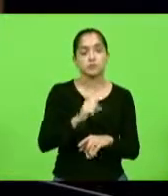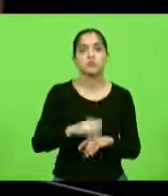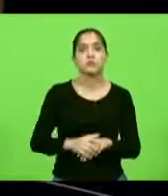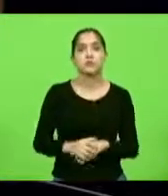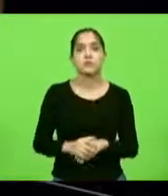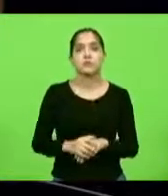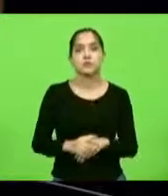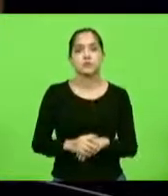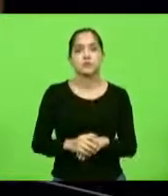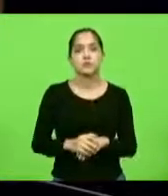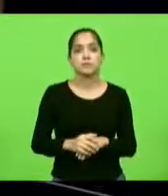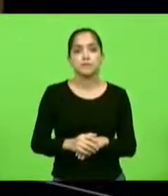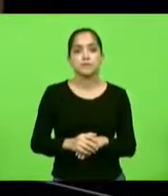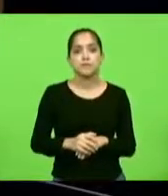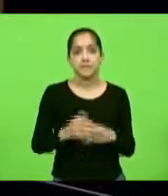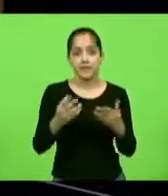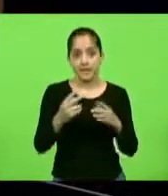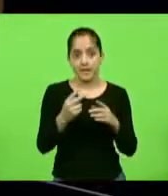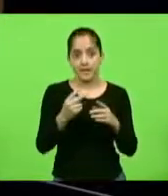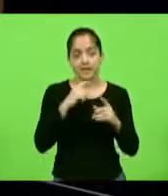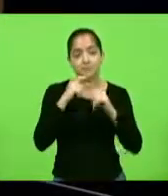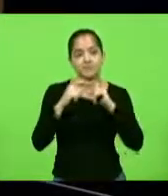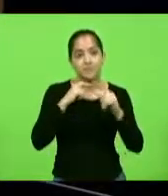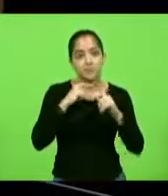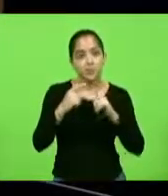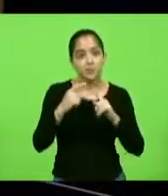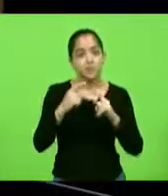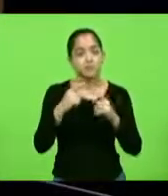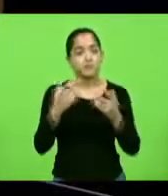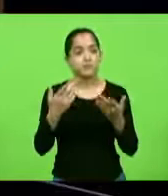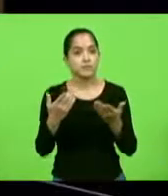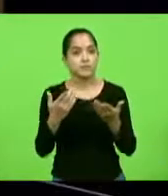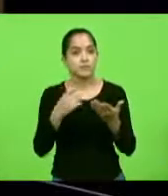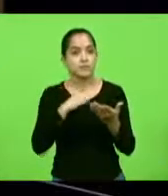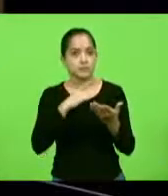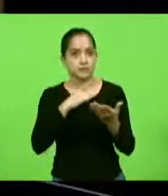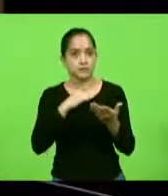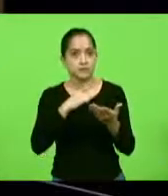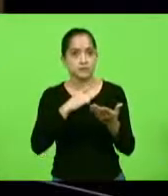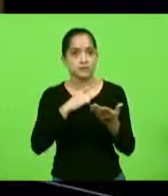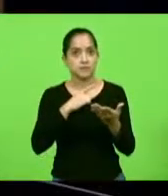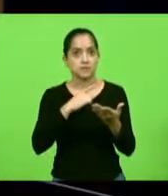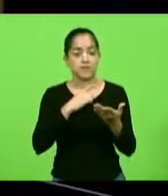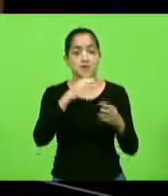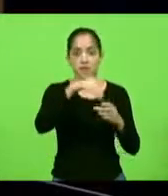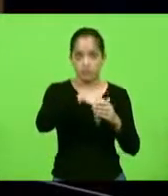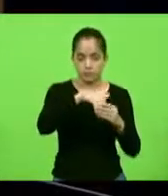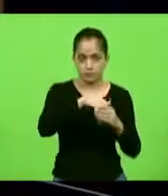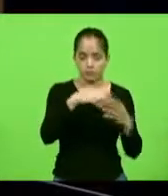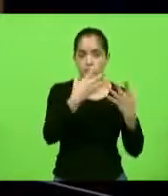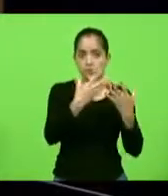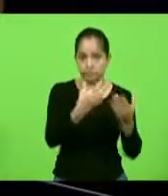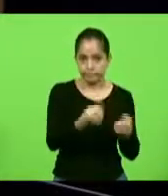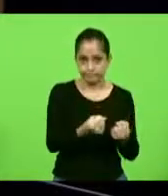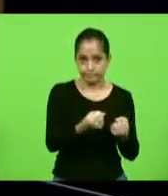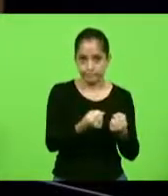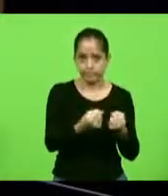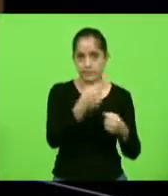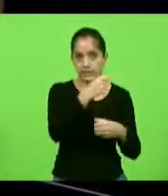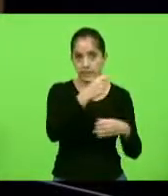E essas dúvidas, que mesmo com dúvidas eu votei a favor na Comissão de Constituição e